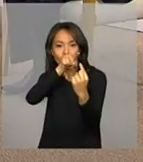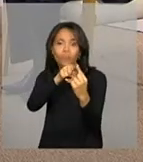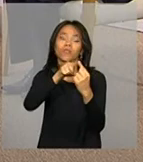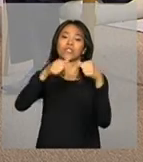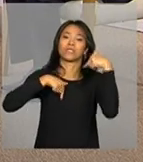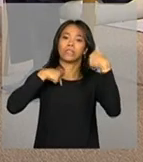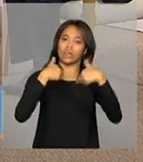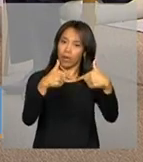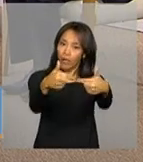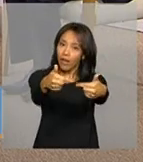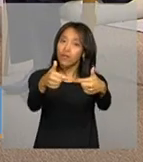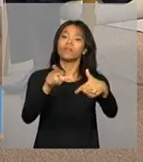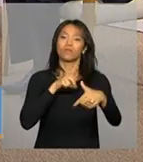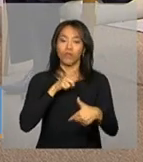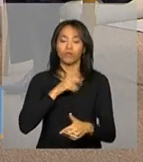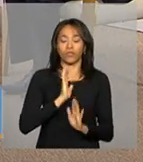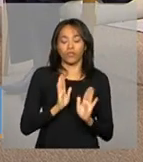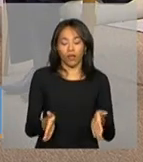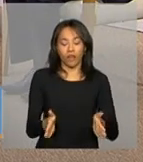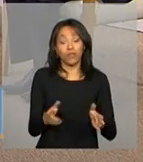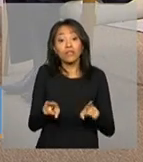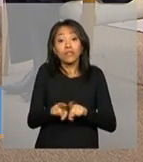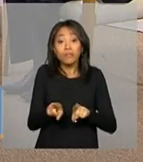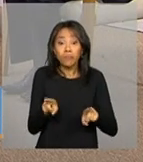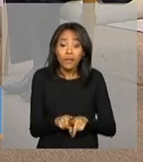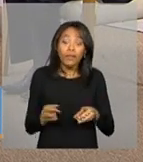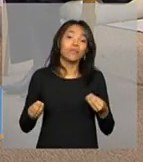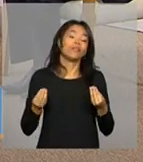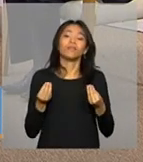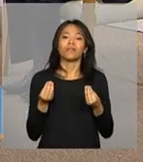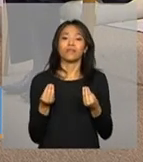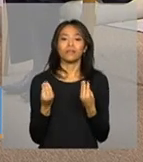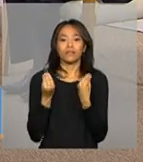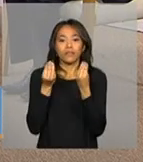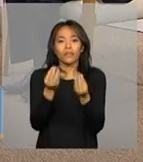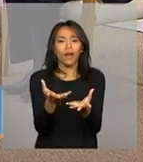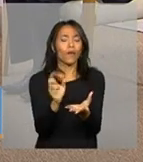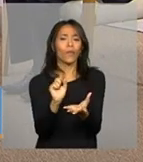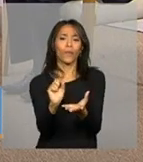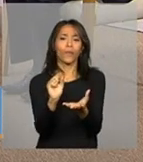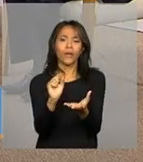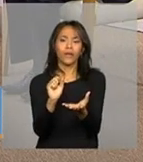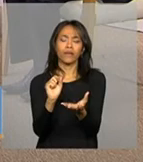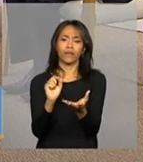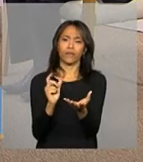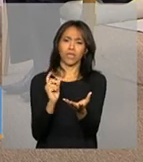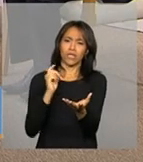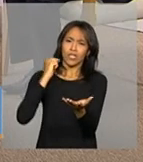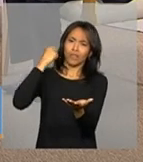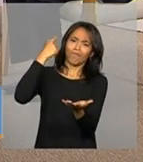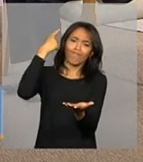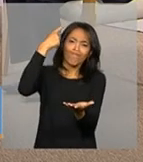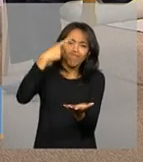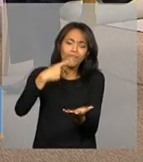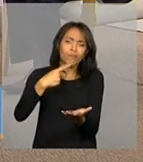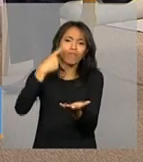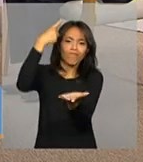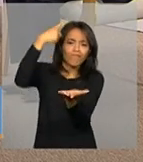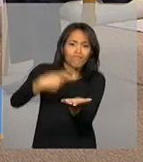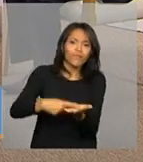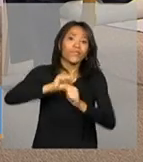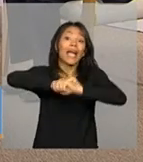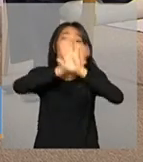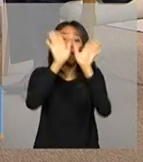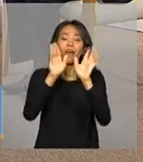its Sem dúvida nenhuma também dá uma uma consolidar a área da Secretaria Municipal